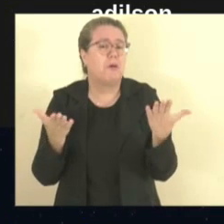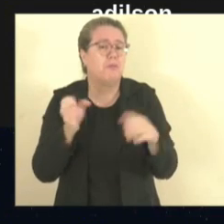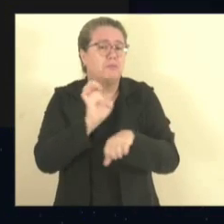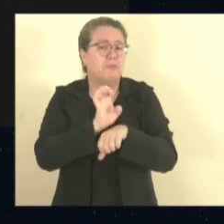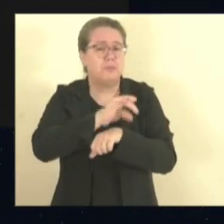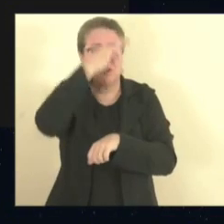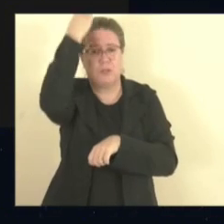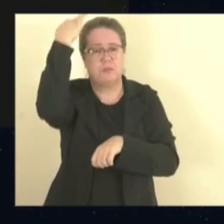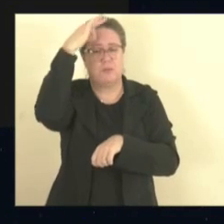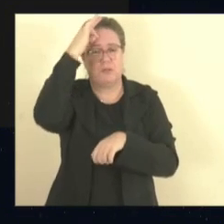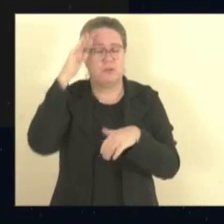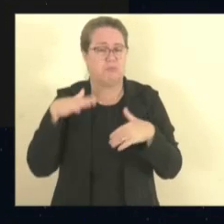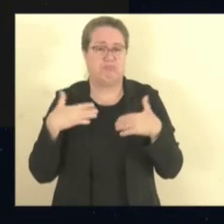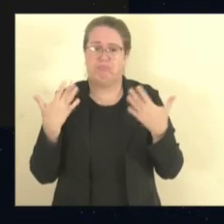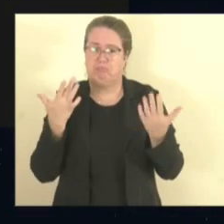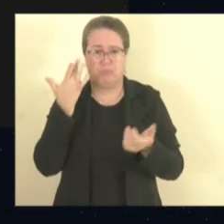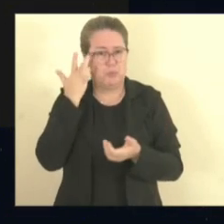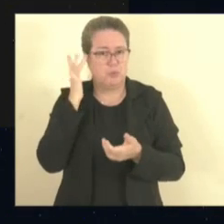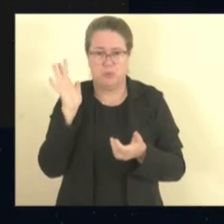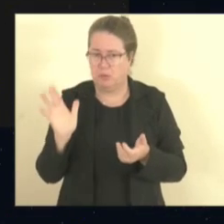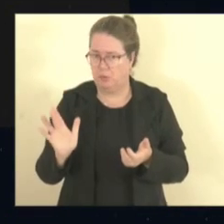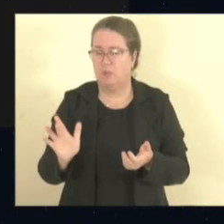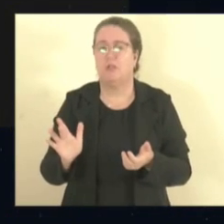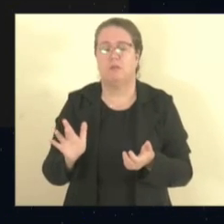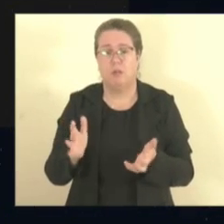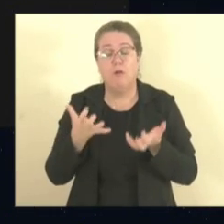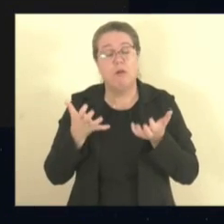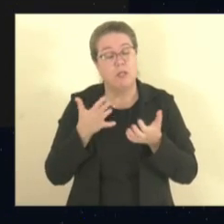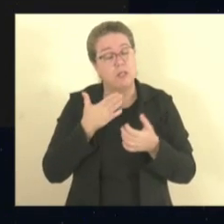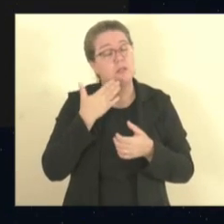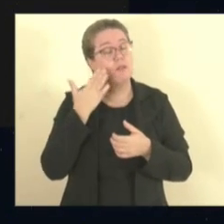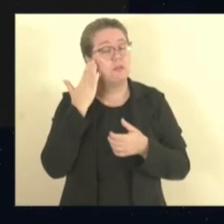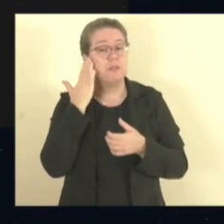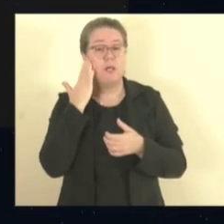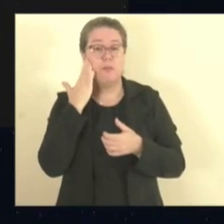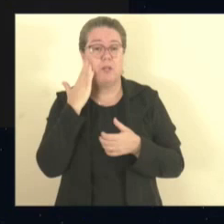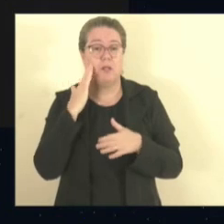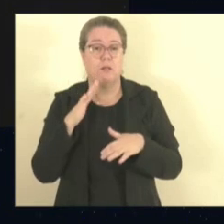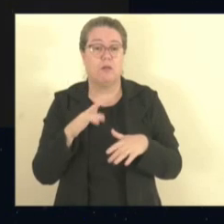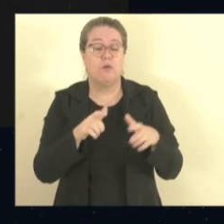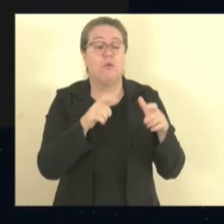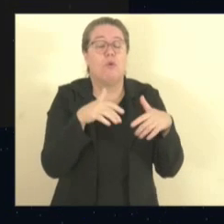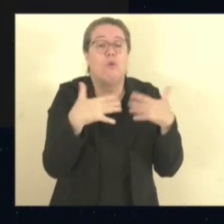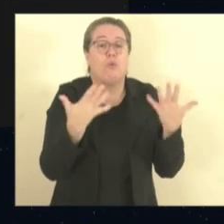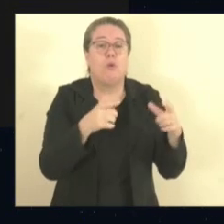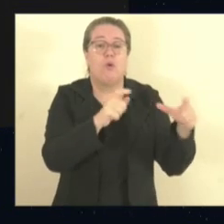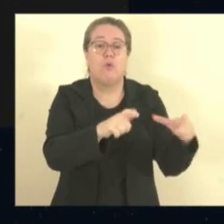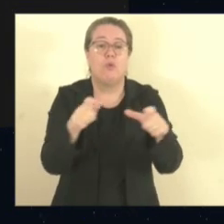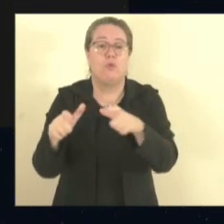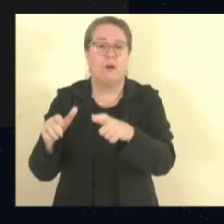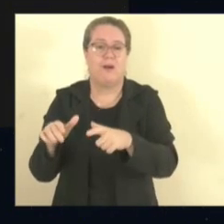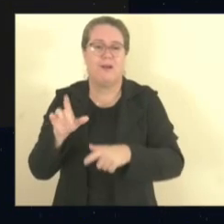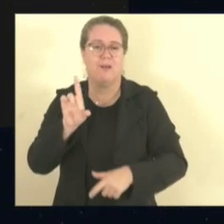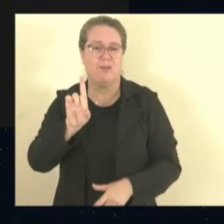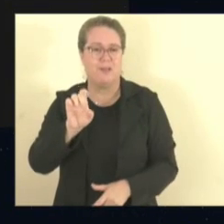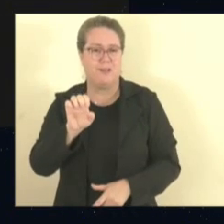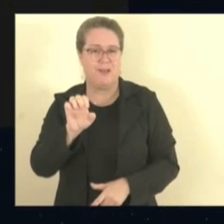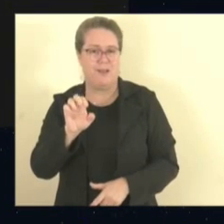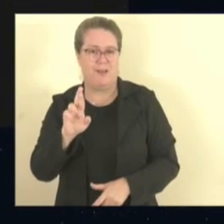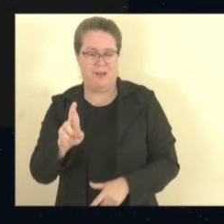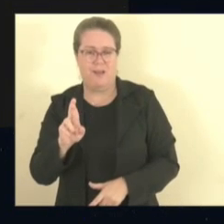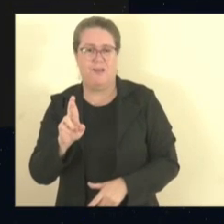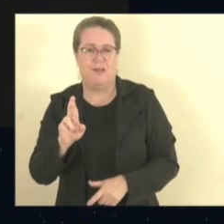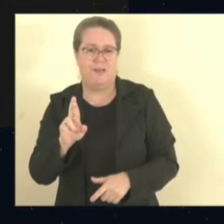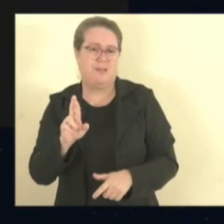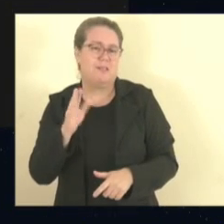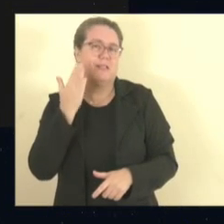governo quer fazer em quais municípios e quais são as áreas de gargalo que hoje o DR enxerga que precisa ser melhorado.